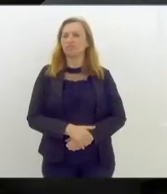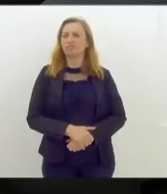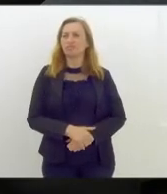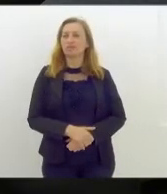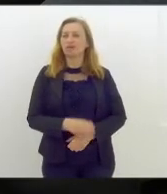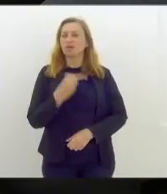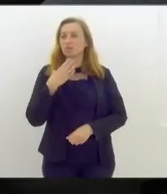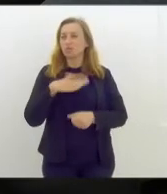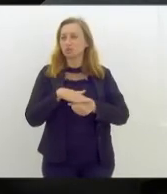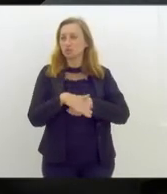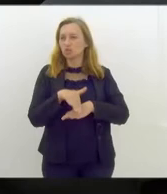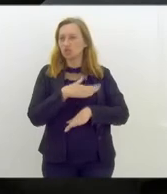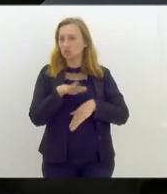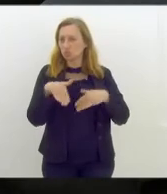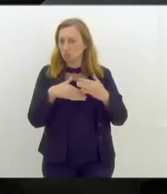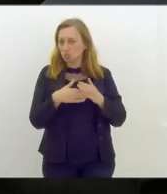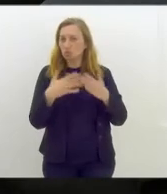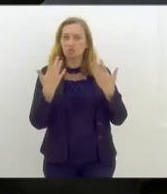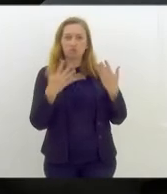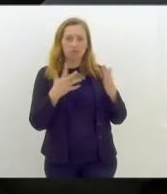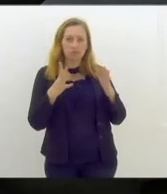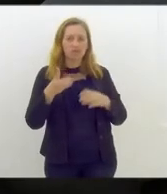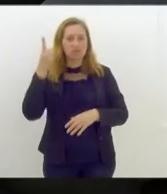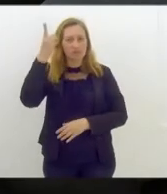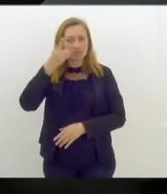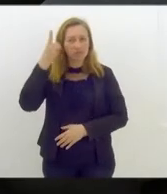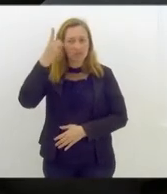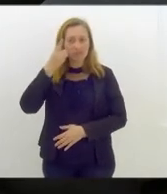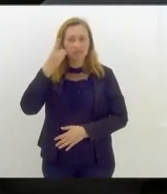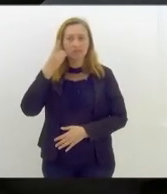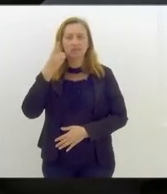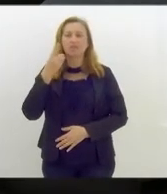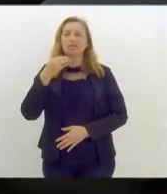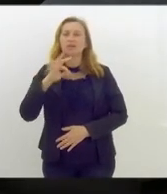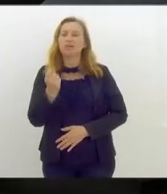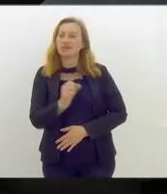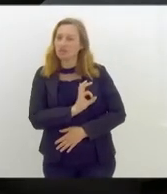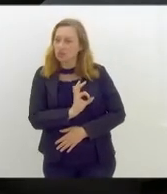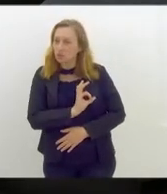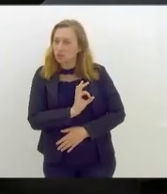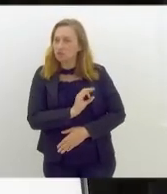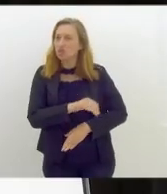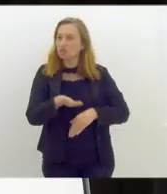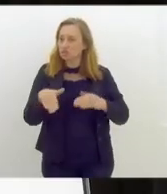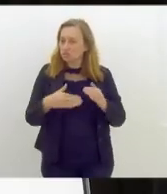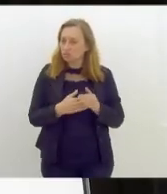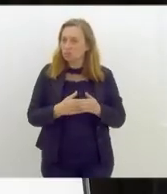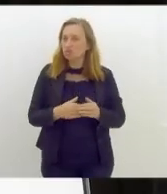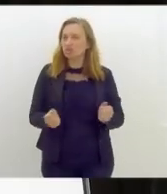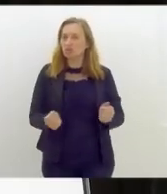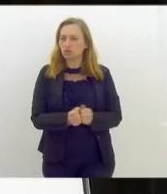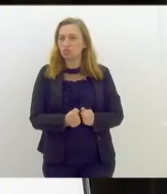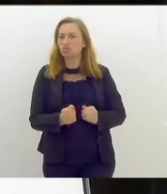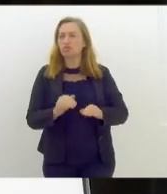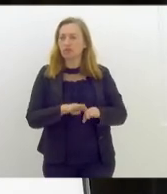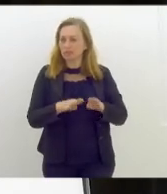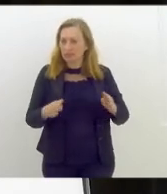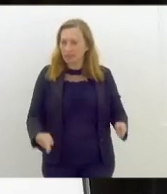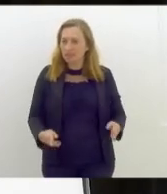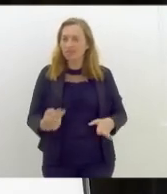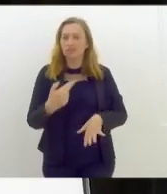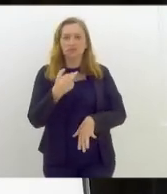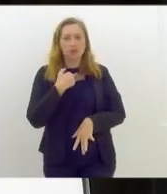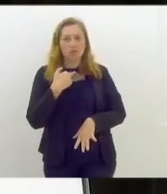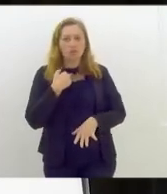Muito boa noite a todos. Cumprimento a deputada Marta Rocha, cumprimento todos que integram a mesa. Não posso deixar de